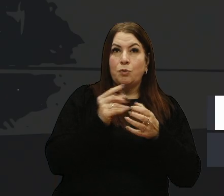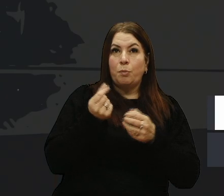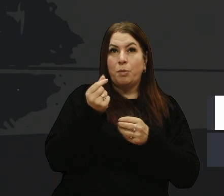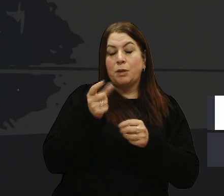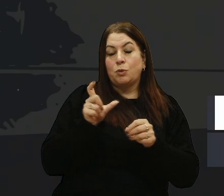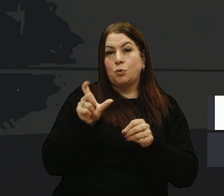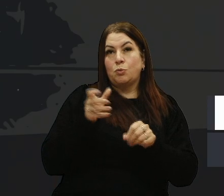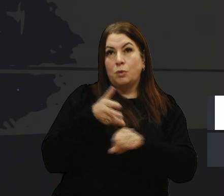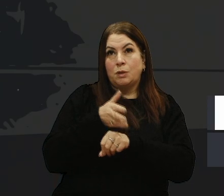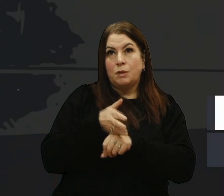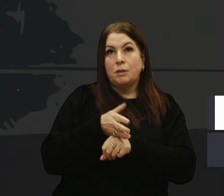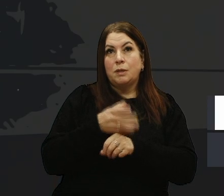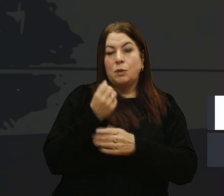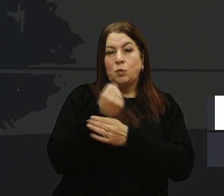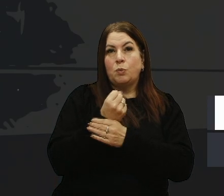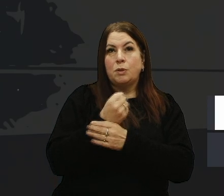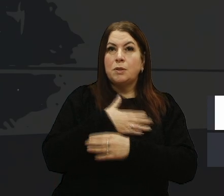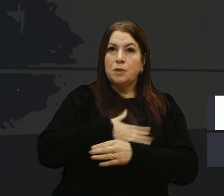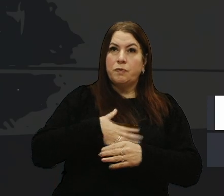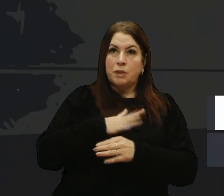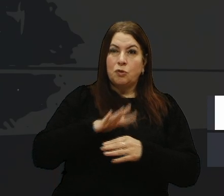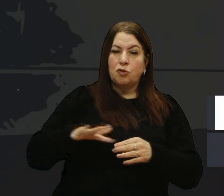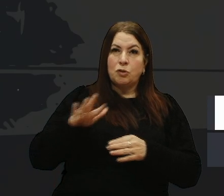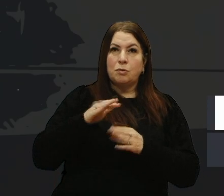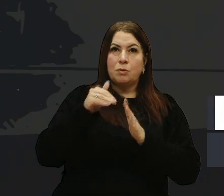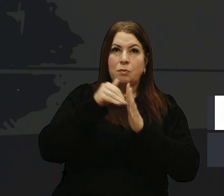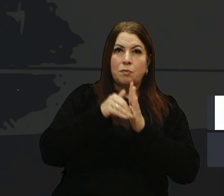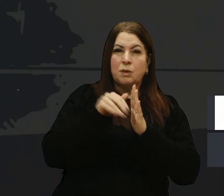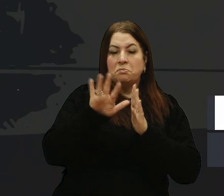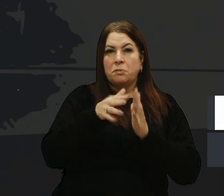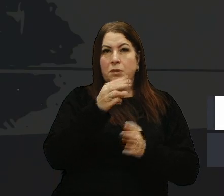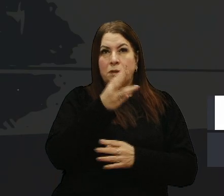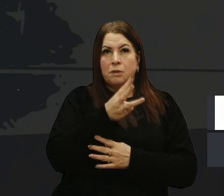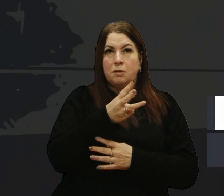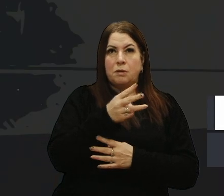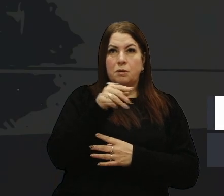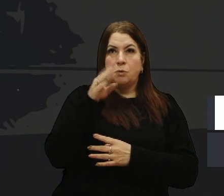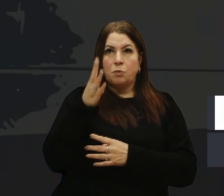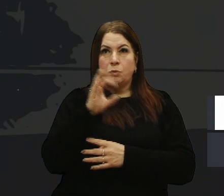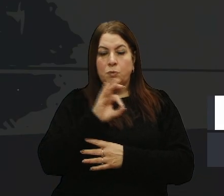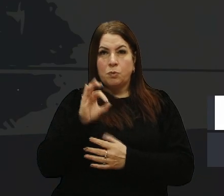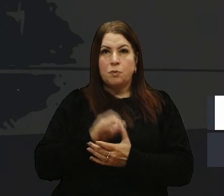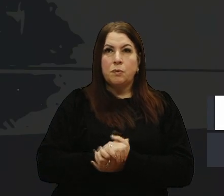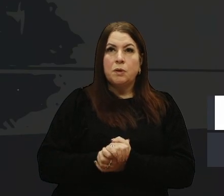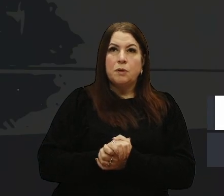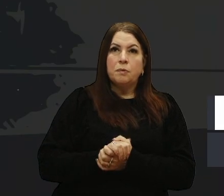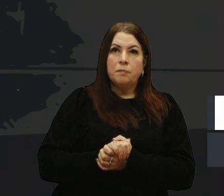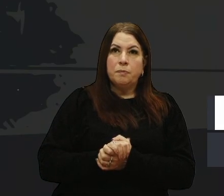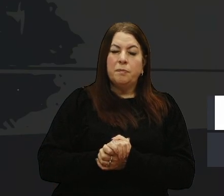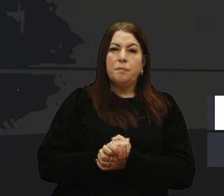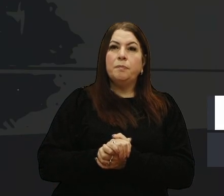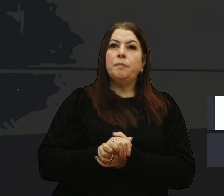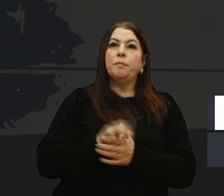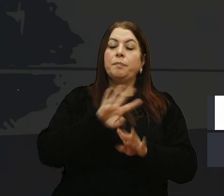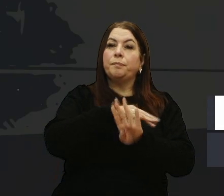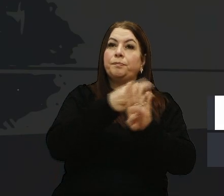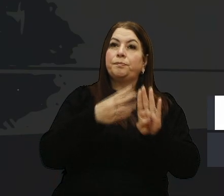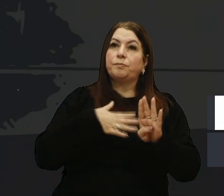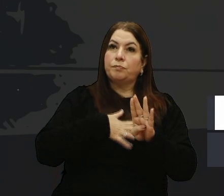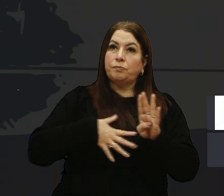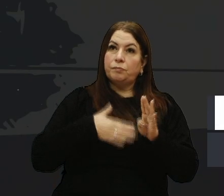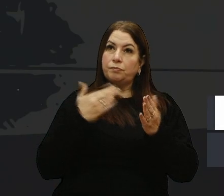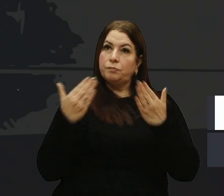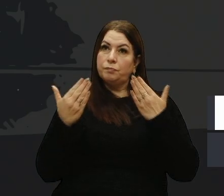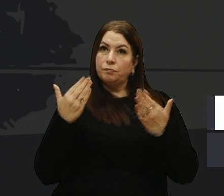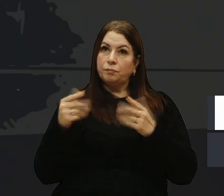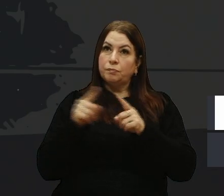ingresso. E a segurança e satisfação geral em leve declínio, que foi em torno de 3%, 4%. Aí tem uma tabela de satisfação